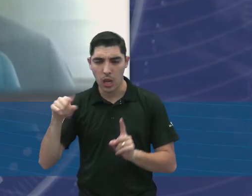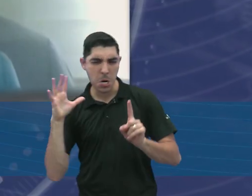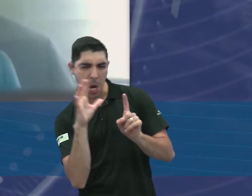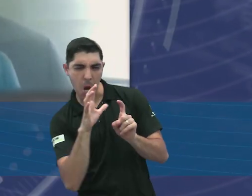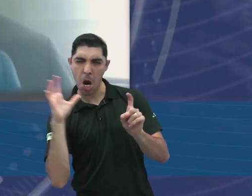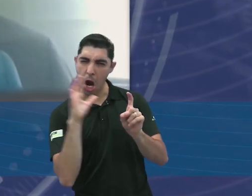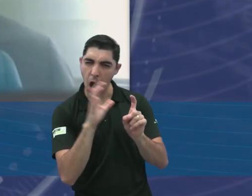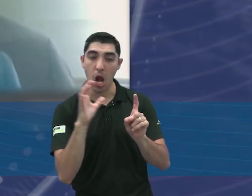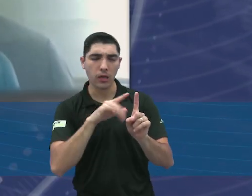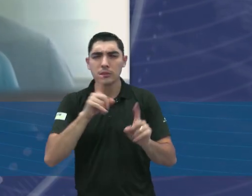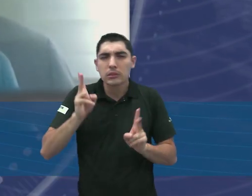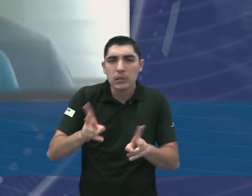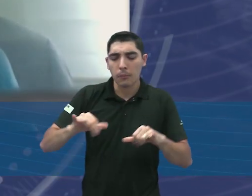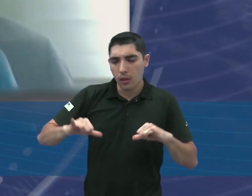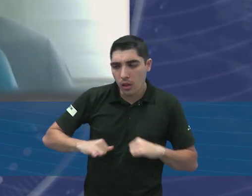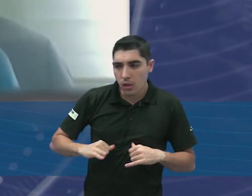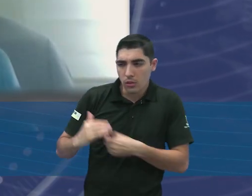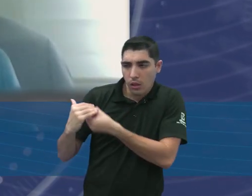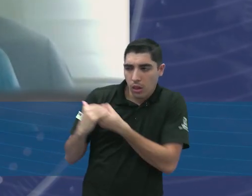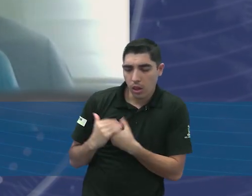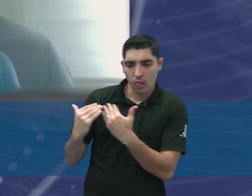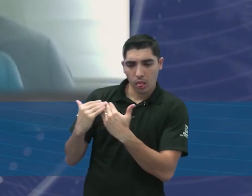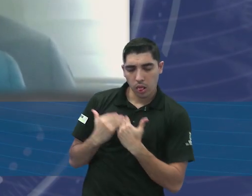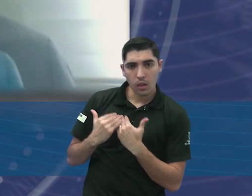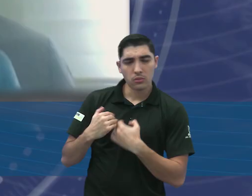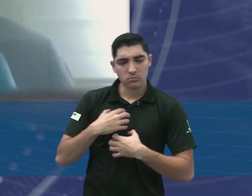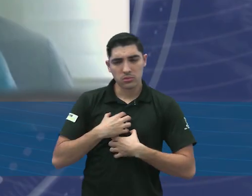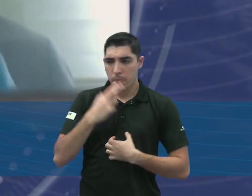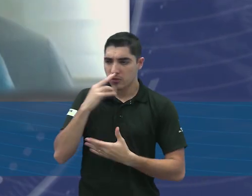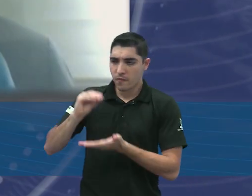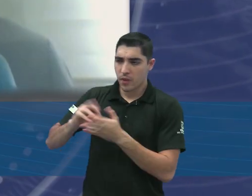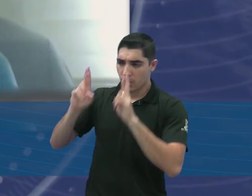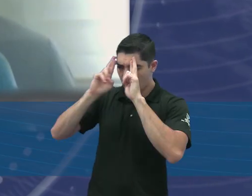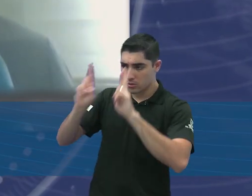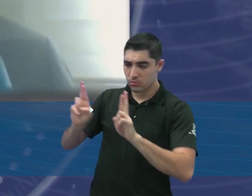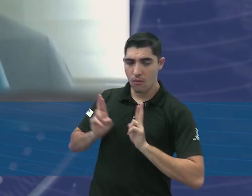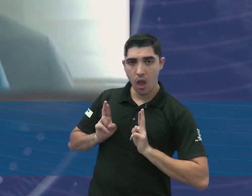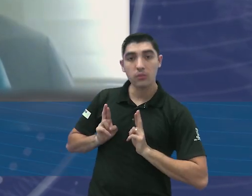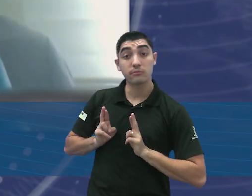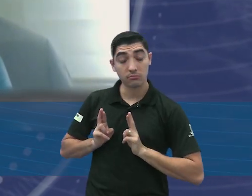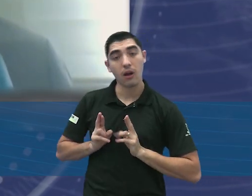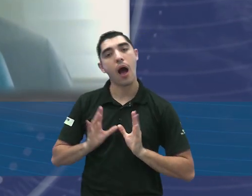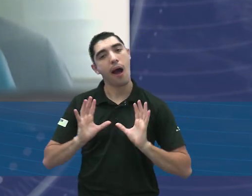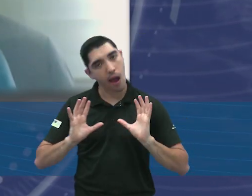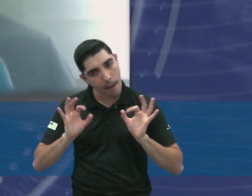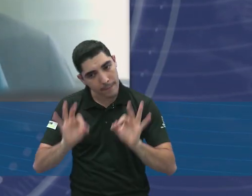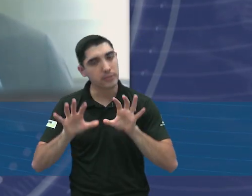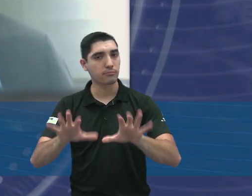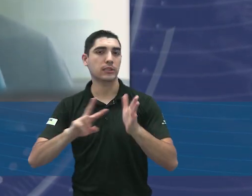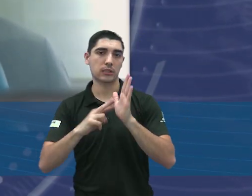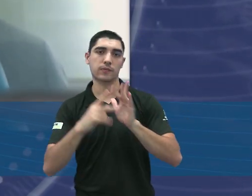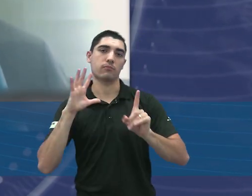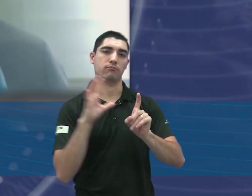trabalho, o funcionário constantemente é humilhado, ele é desrespeitado, e isso acaba acarretando o assédio moral. Outro muito